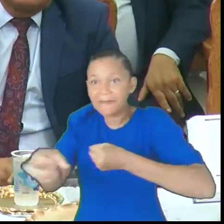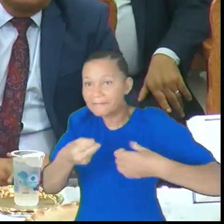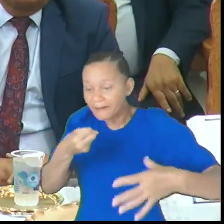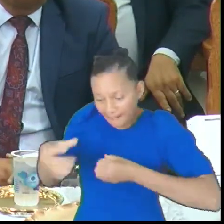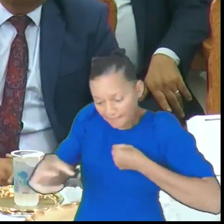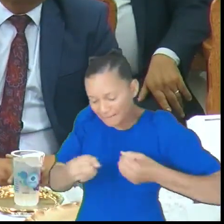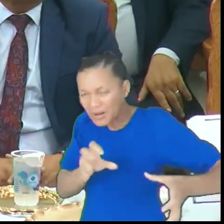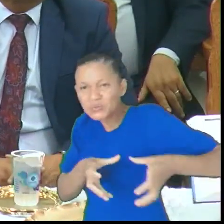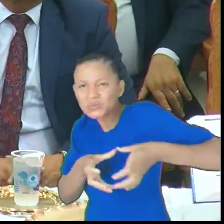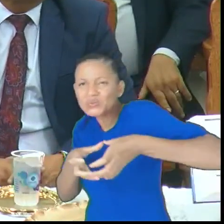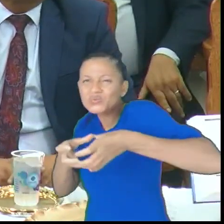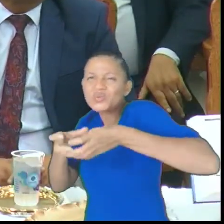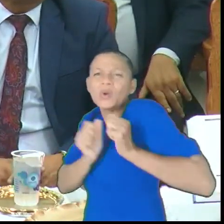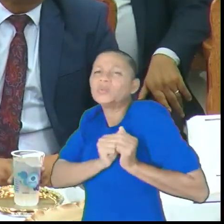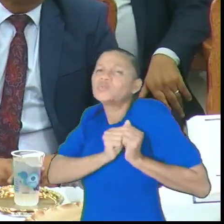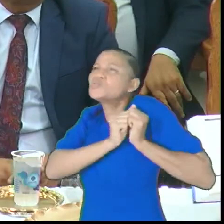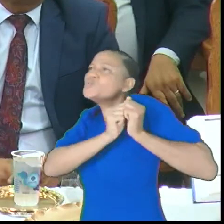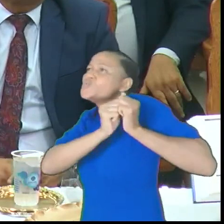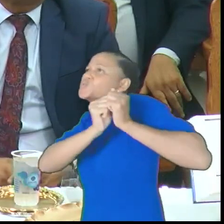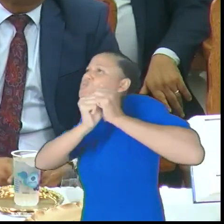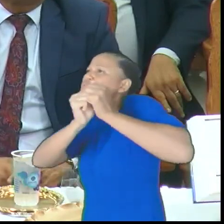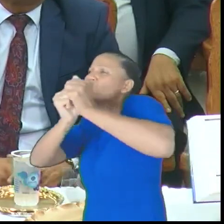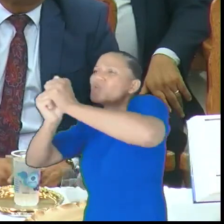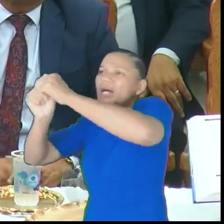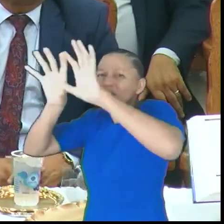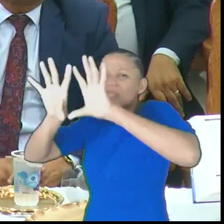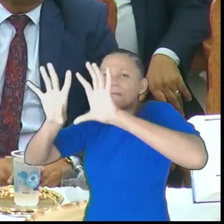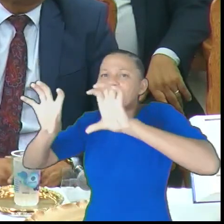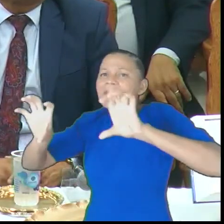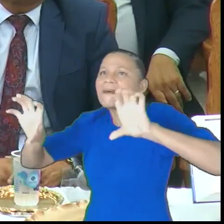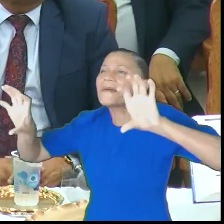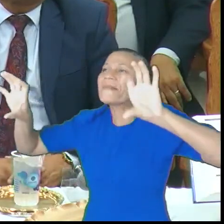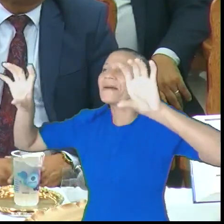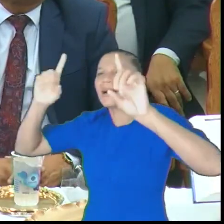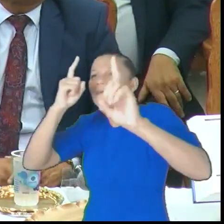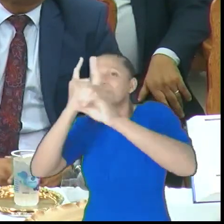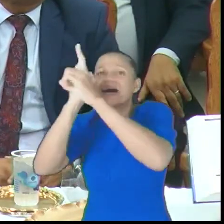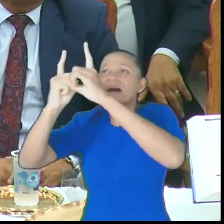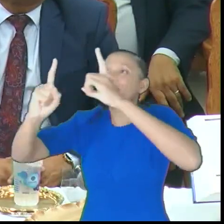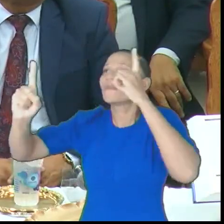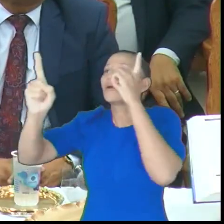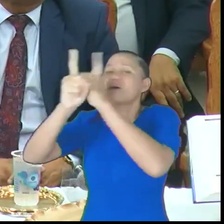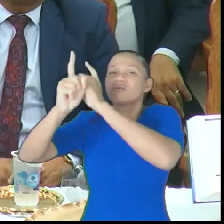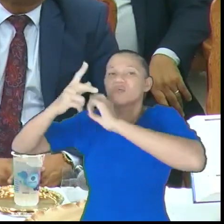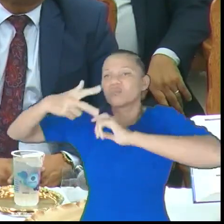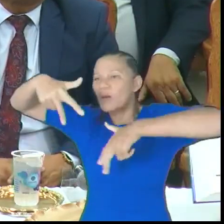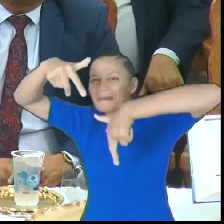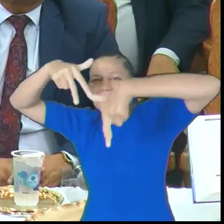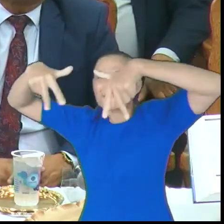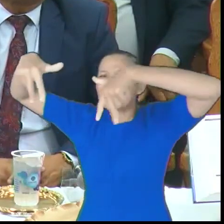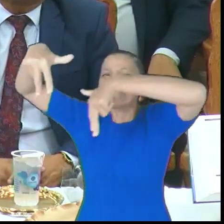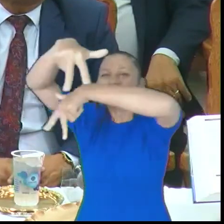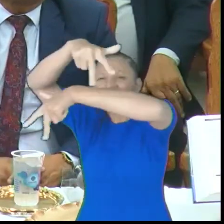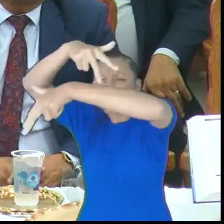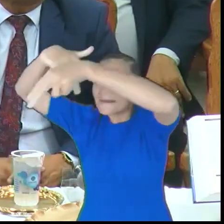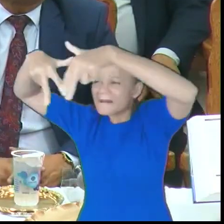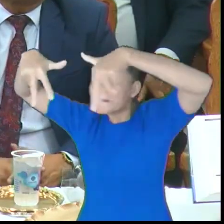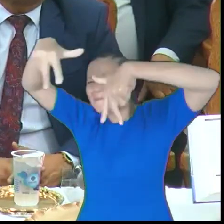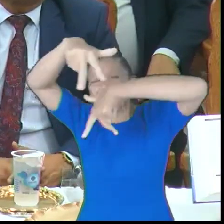arrebatados juntamente com Ele nas nuvens, a encontrar o Senhor nos ares, e assim